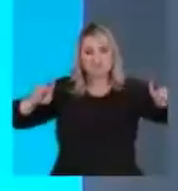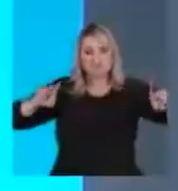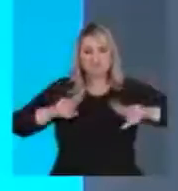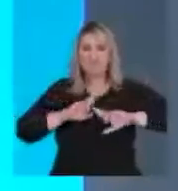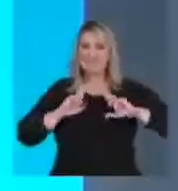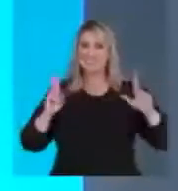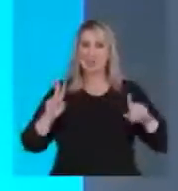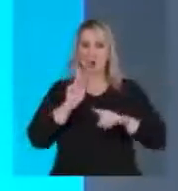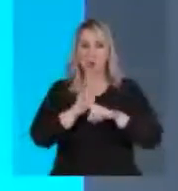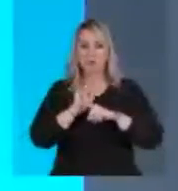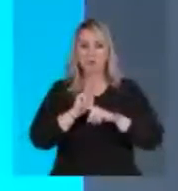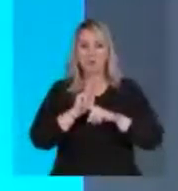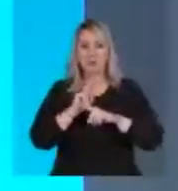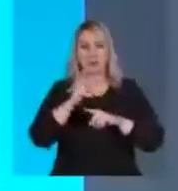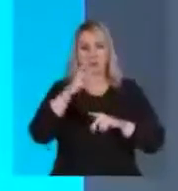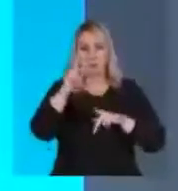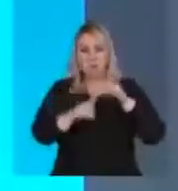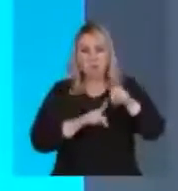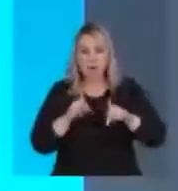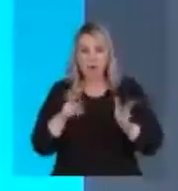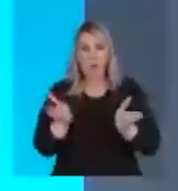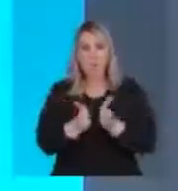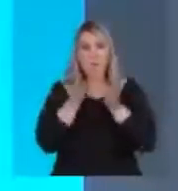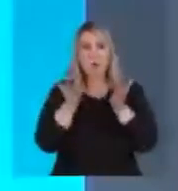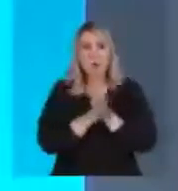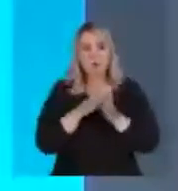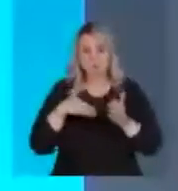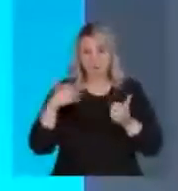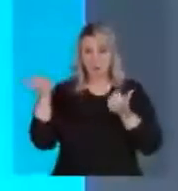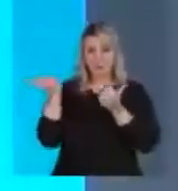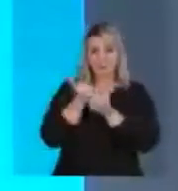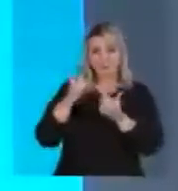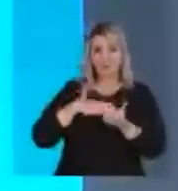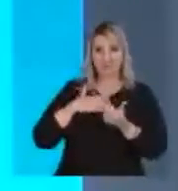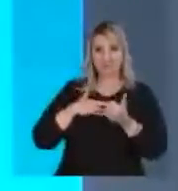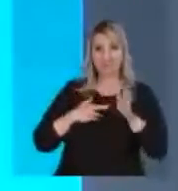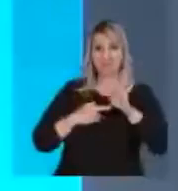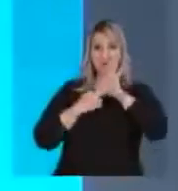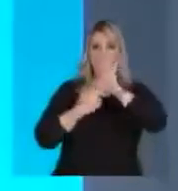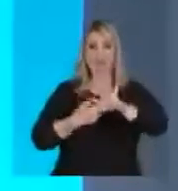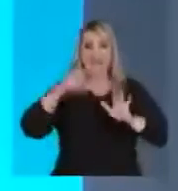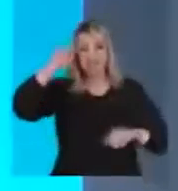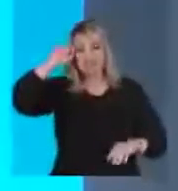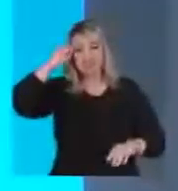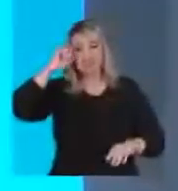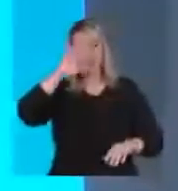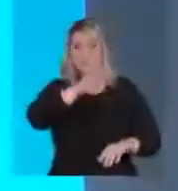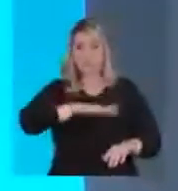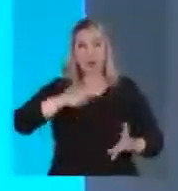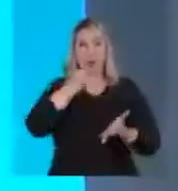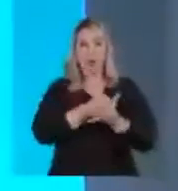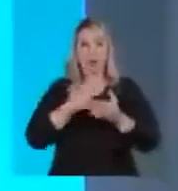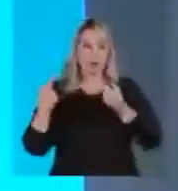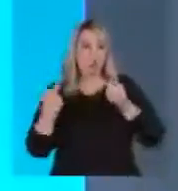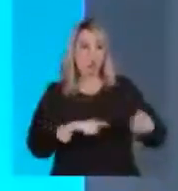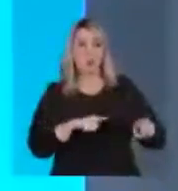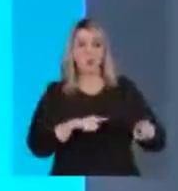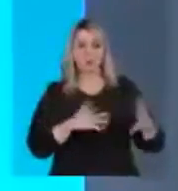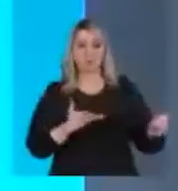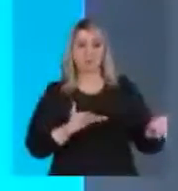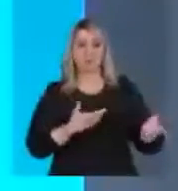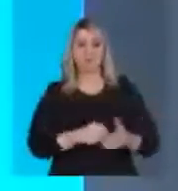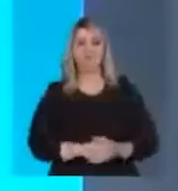cuidado povo mais pobre dessa cidade meu vice edson santos representa a negritude da luta contra o racismo